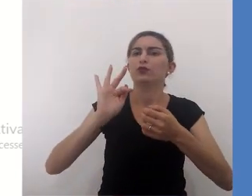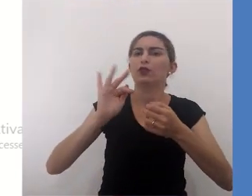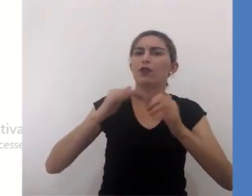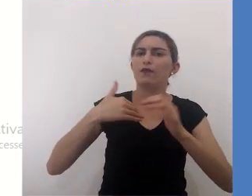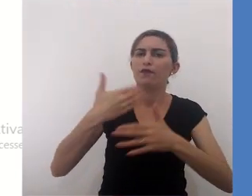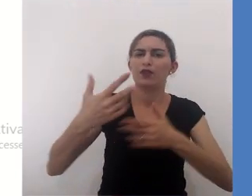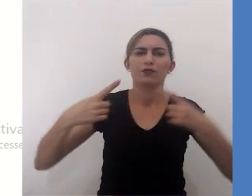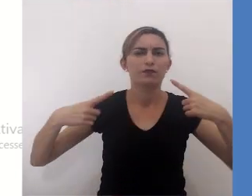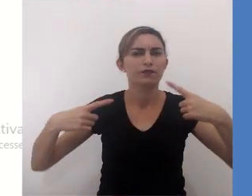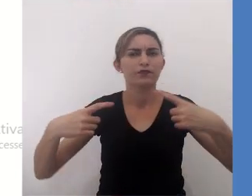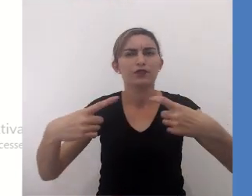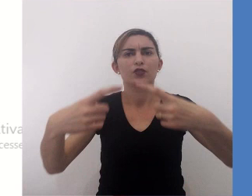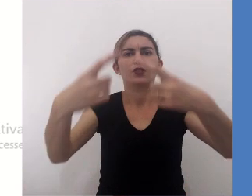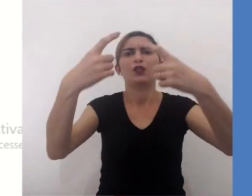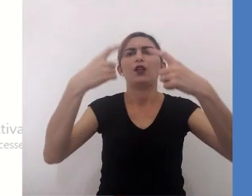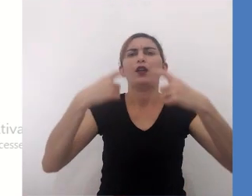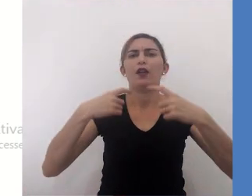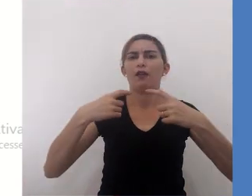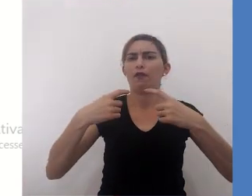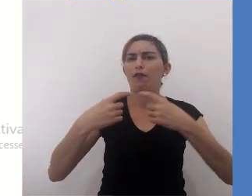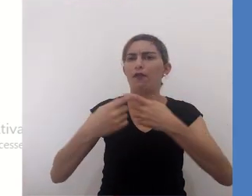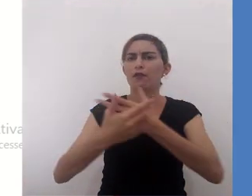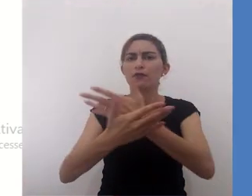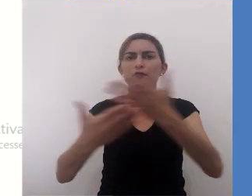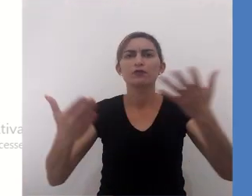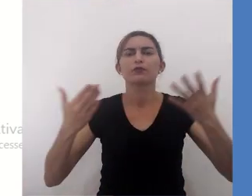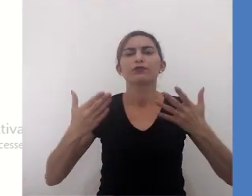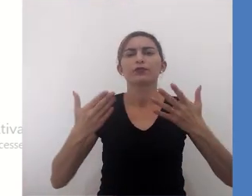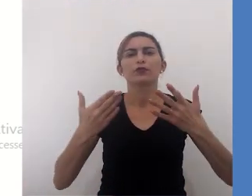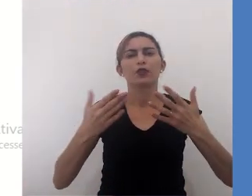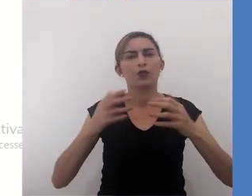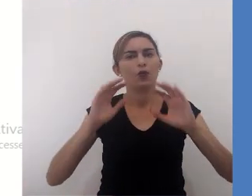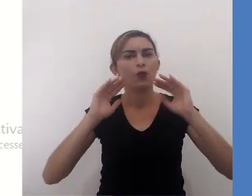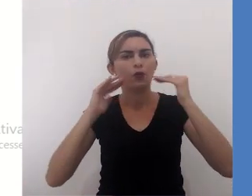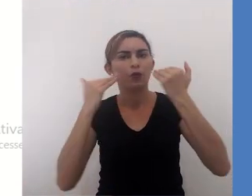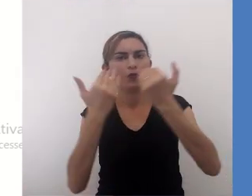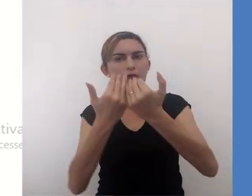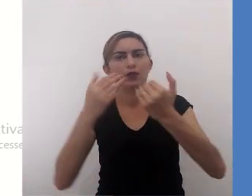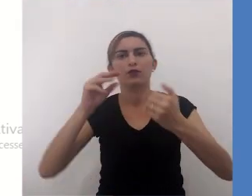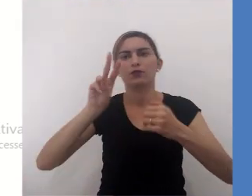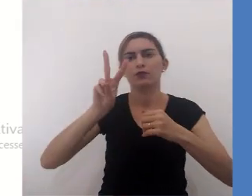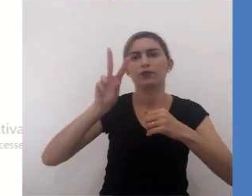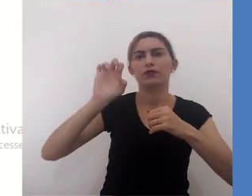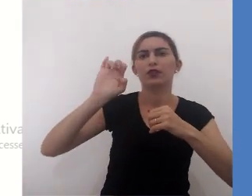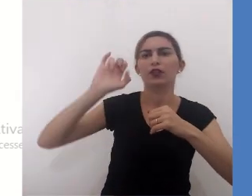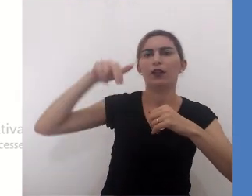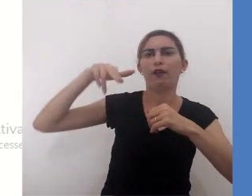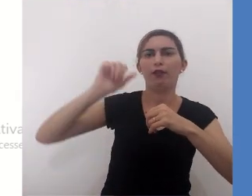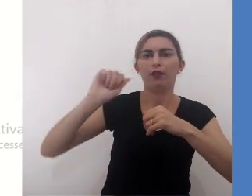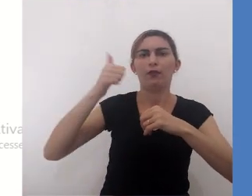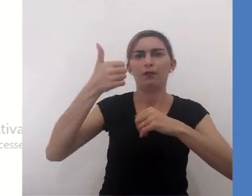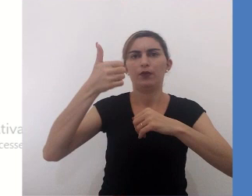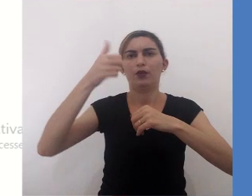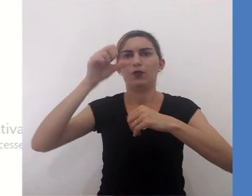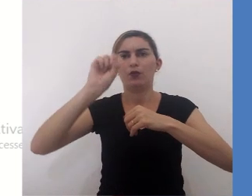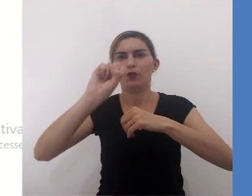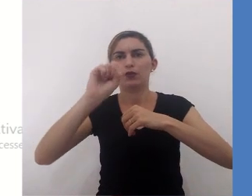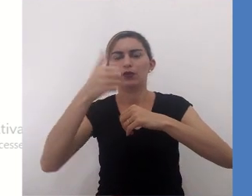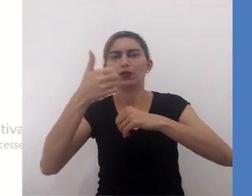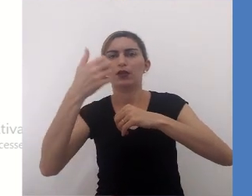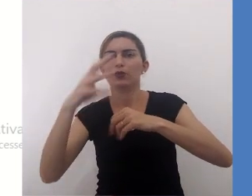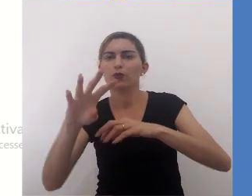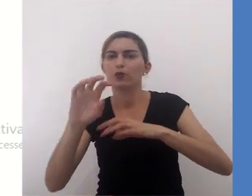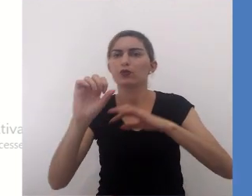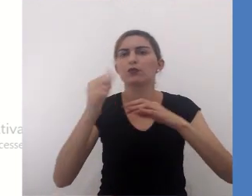França, aí vem as guerras napoleônicas, as invasões. Então, aí vem o Congresso de Viena em